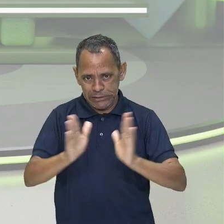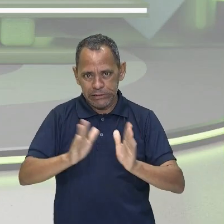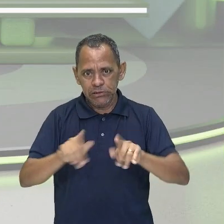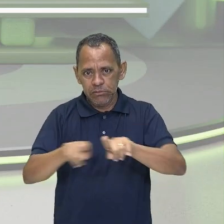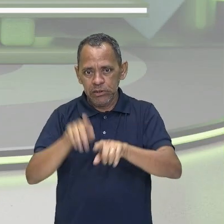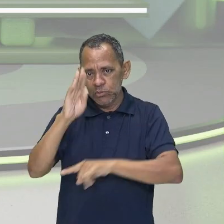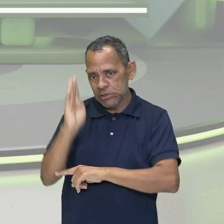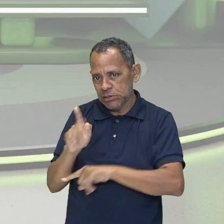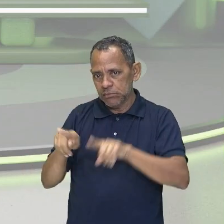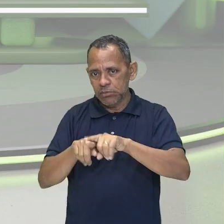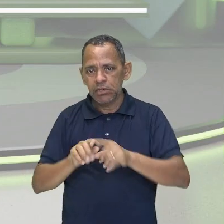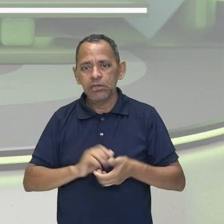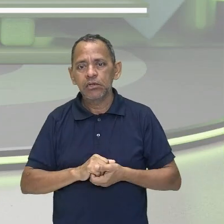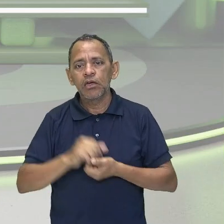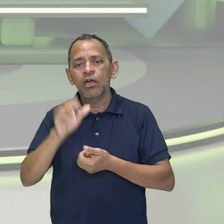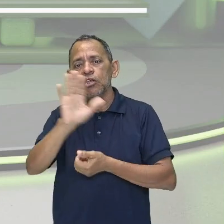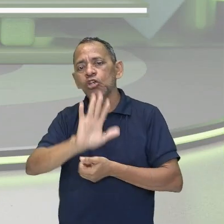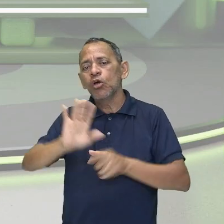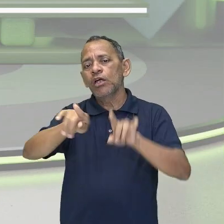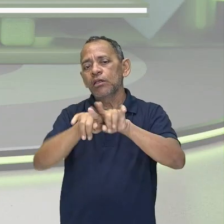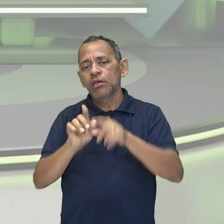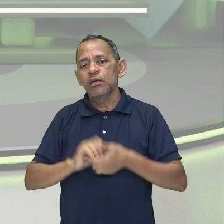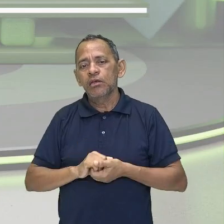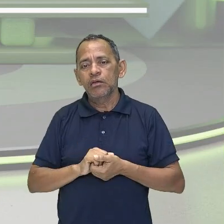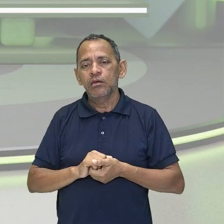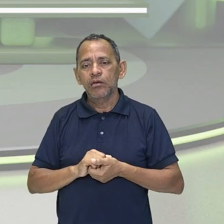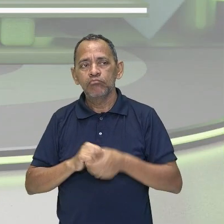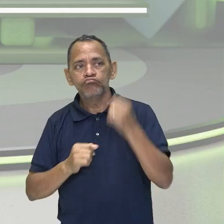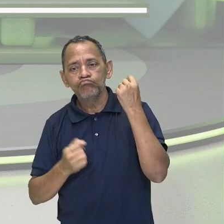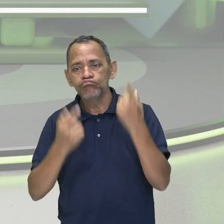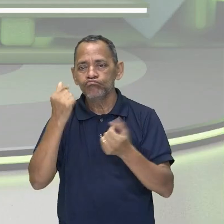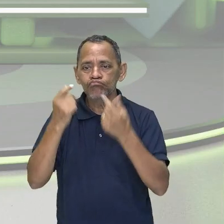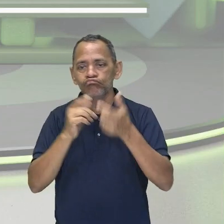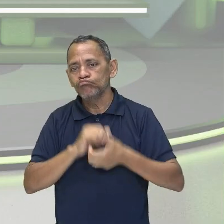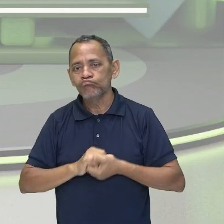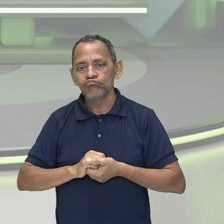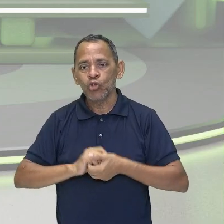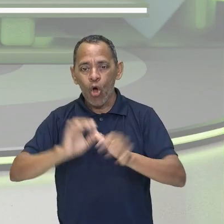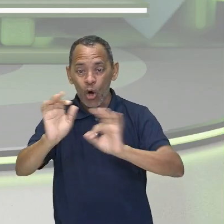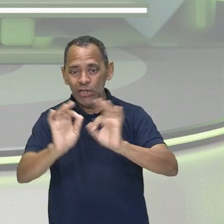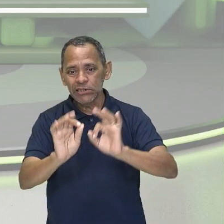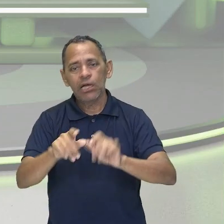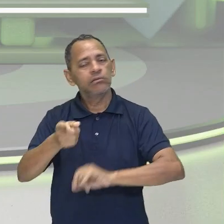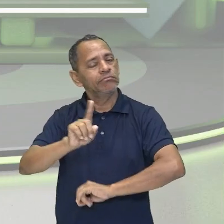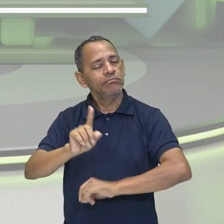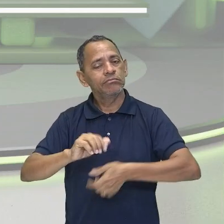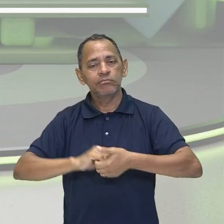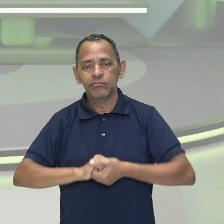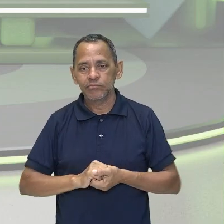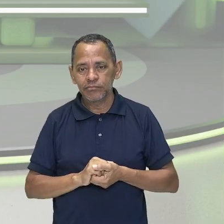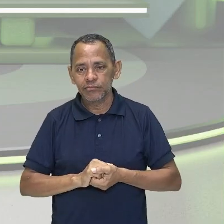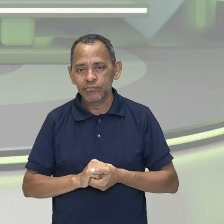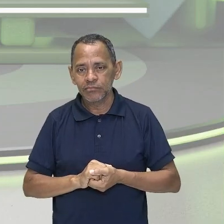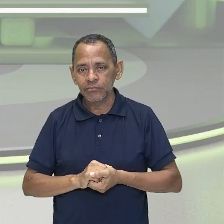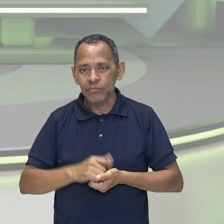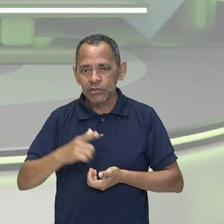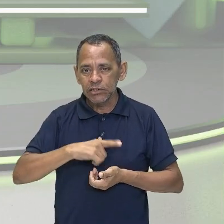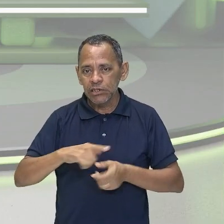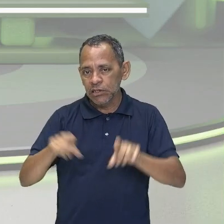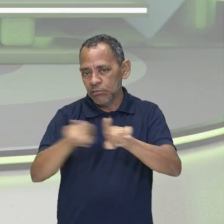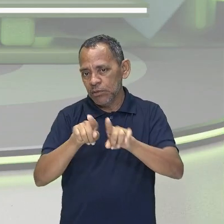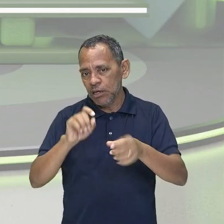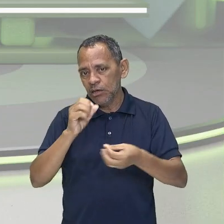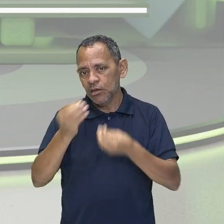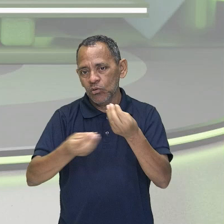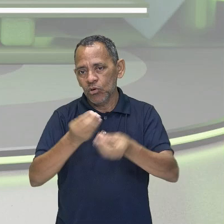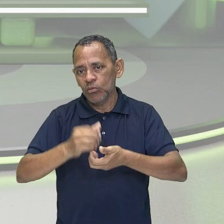Brasil, elas eram feitas de forma esporádica e desarticulada. Ocorriam apenas quando uma epidemia surgia. Elas não tinham